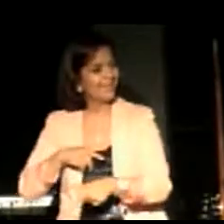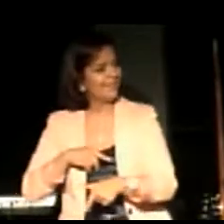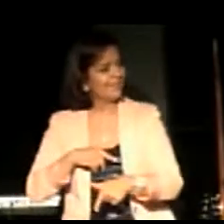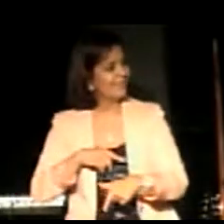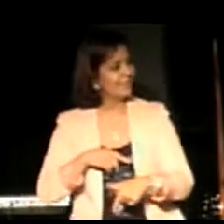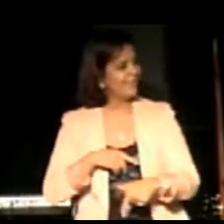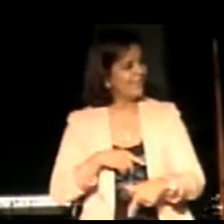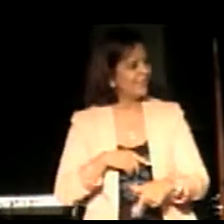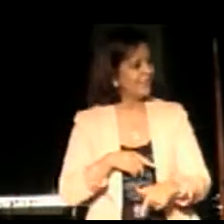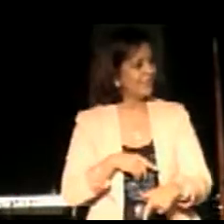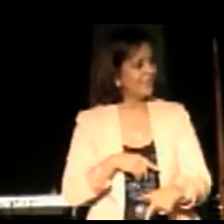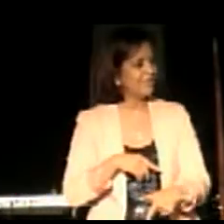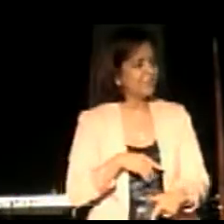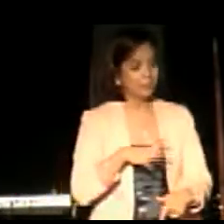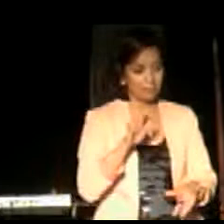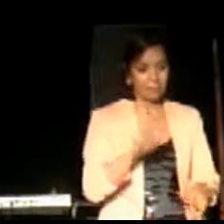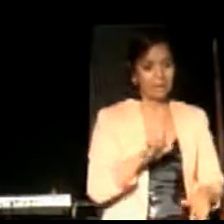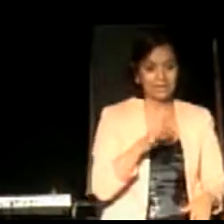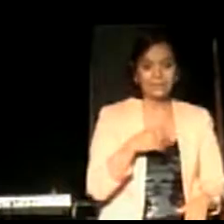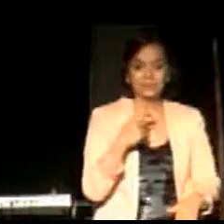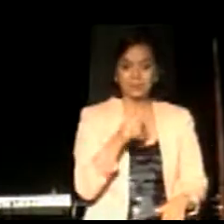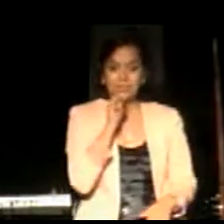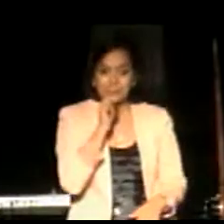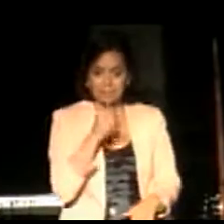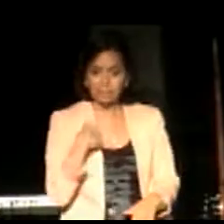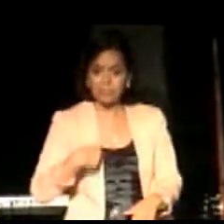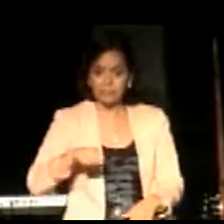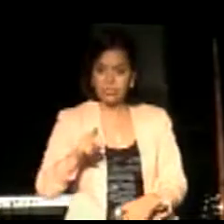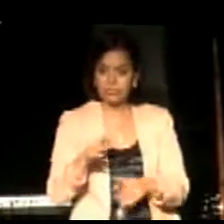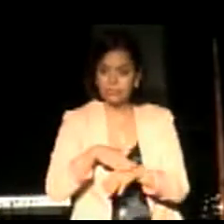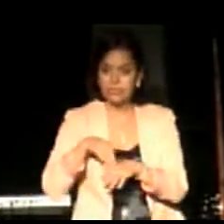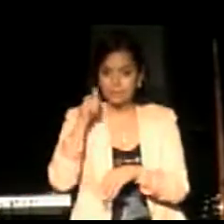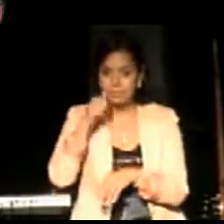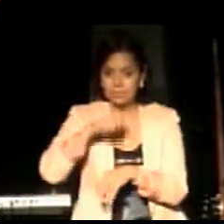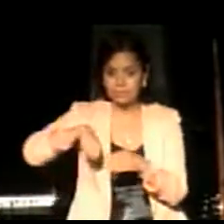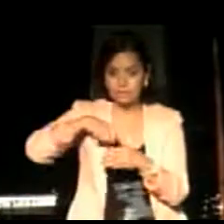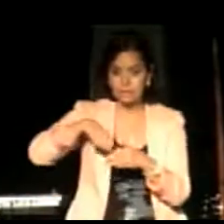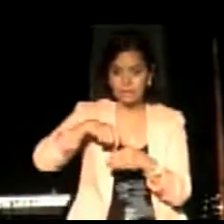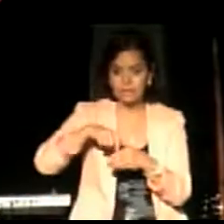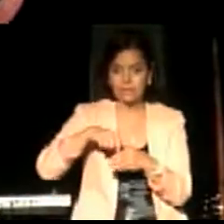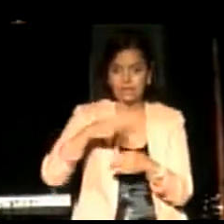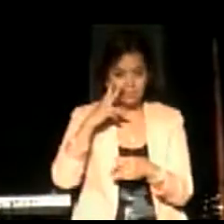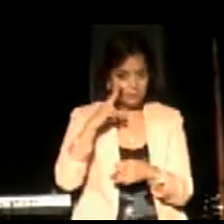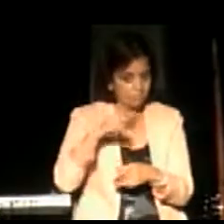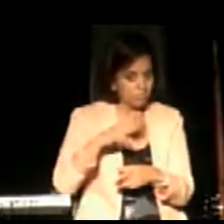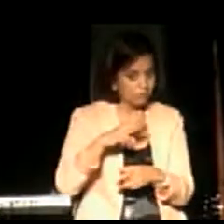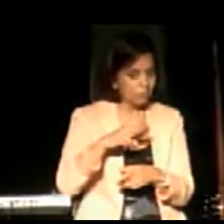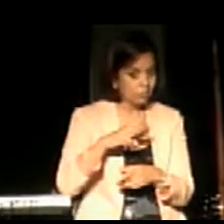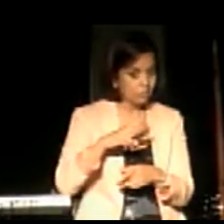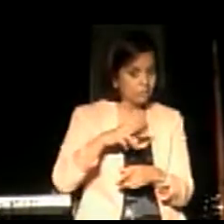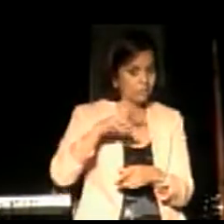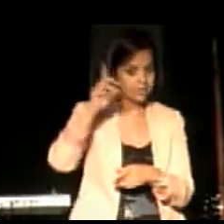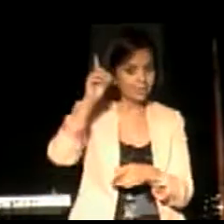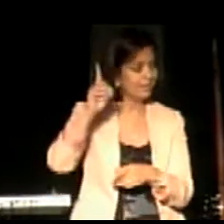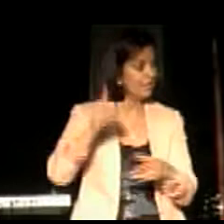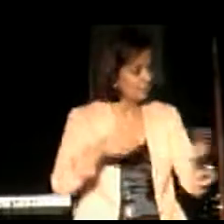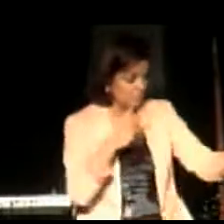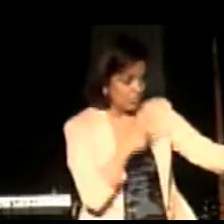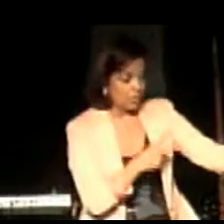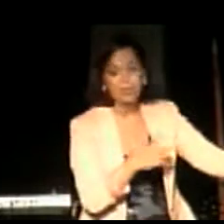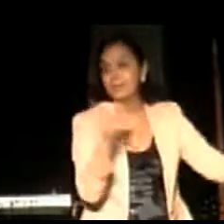que era para eu ficar quieto, mas eu tinha que falar com amor. Naquele momento aqui, e vejam que como Deus é bondoso, me deram um púlpito